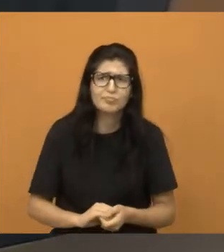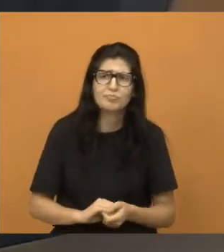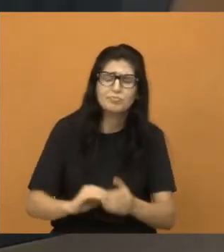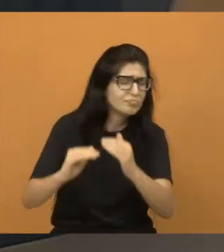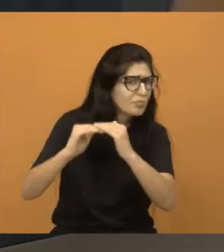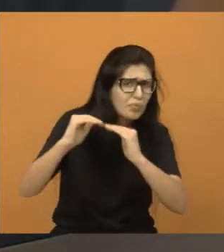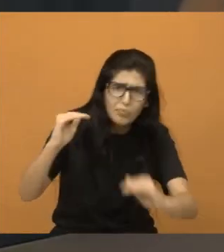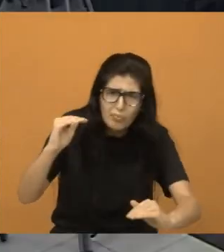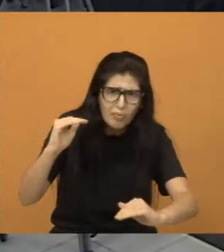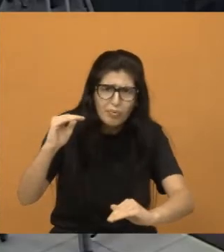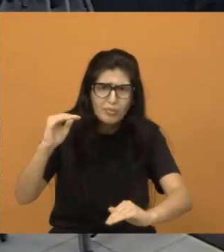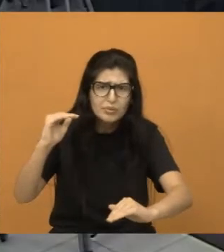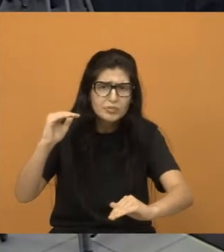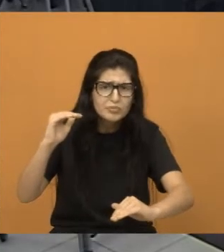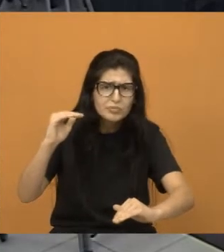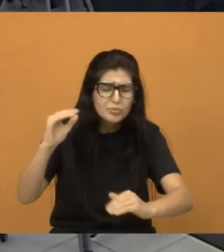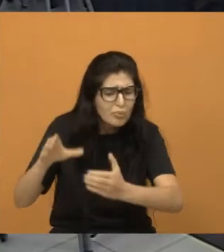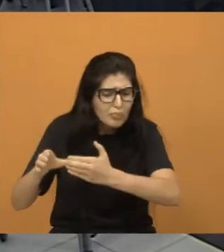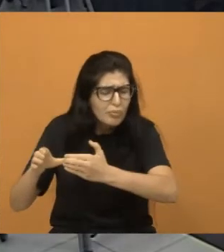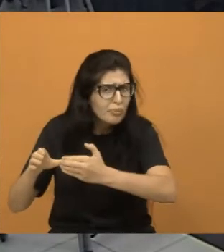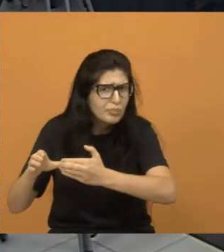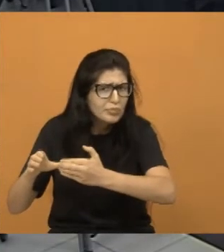contrário.